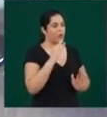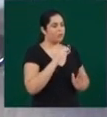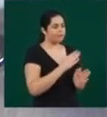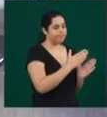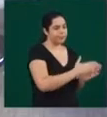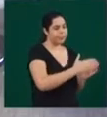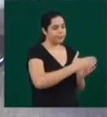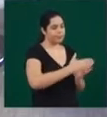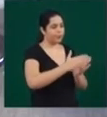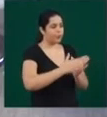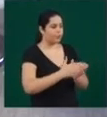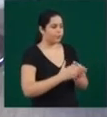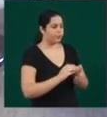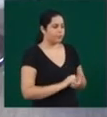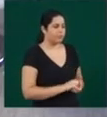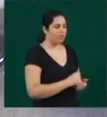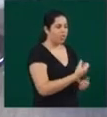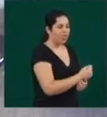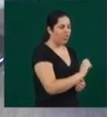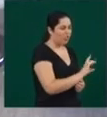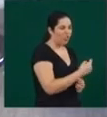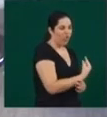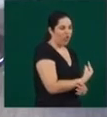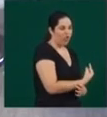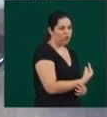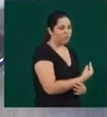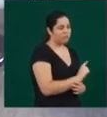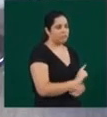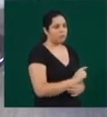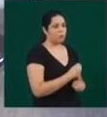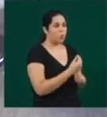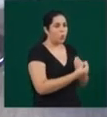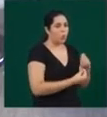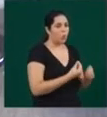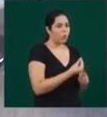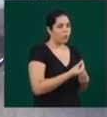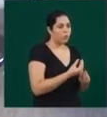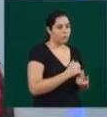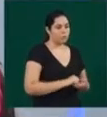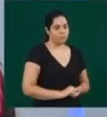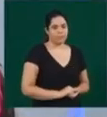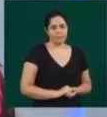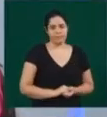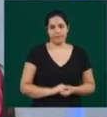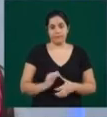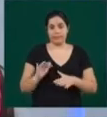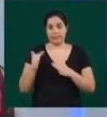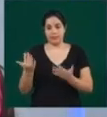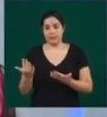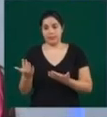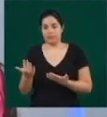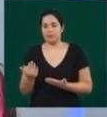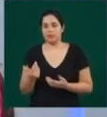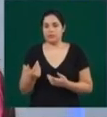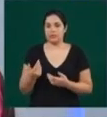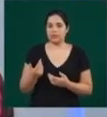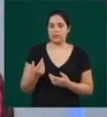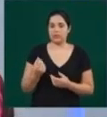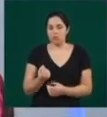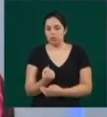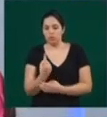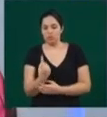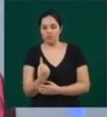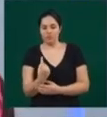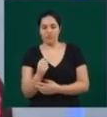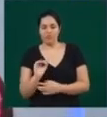Ações, situações isoladas, pontuais. Como é que o esportista procede nesses casos? Nesse caso, situações